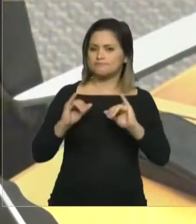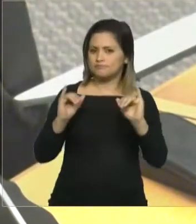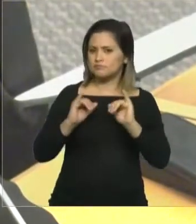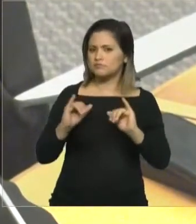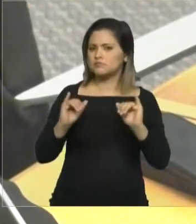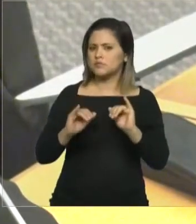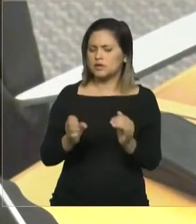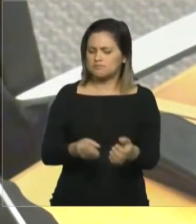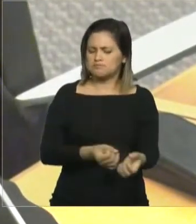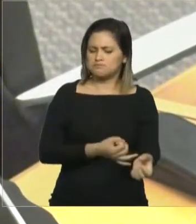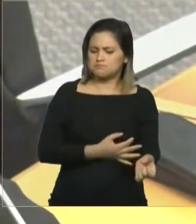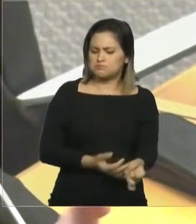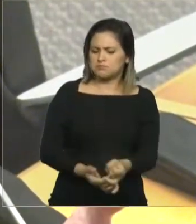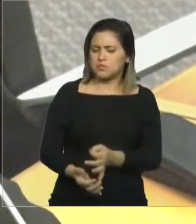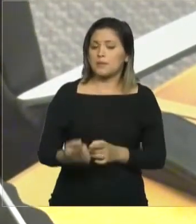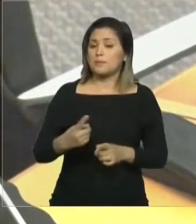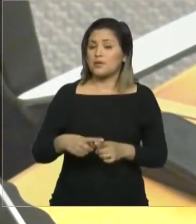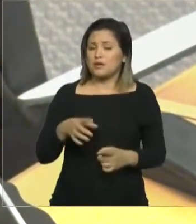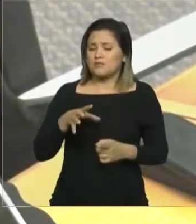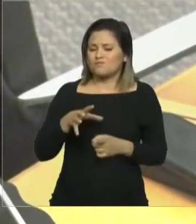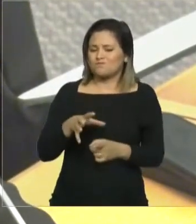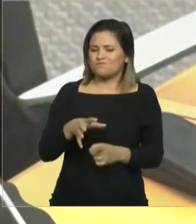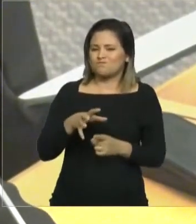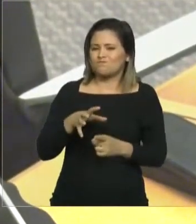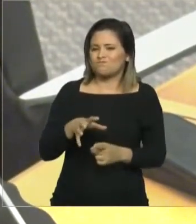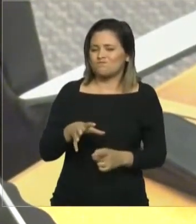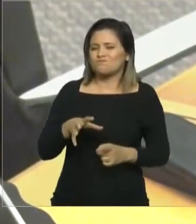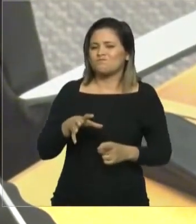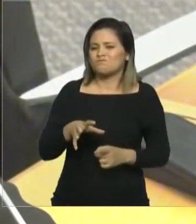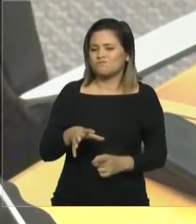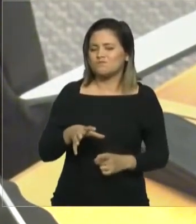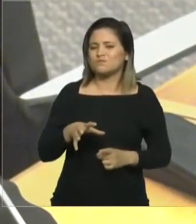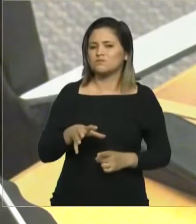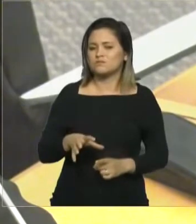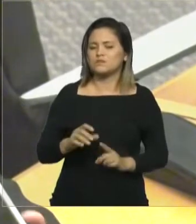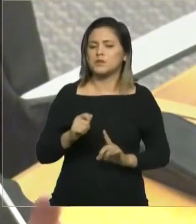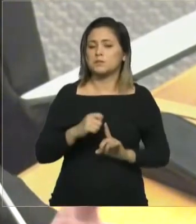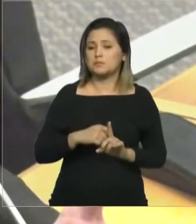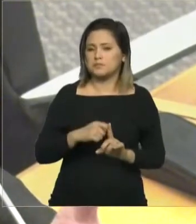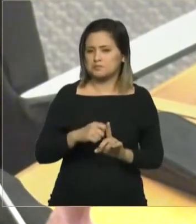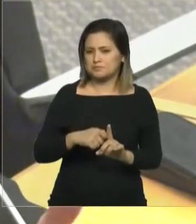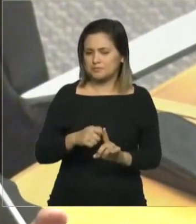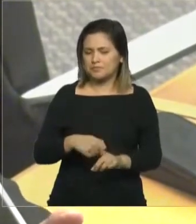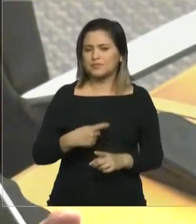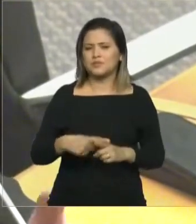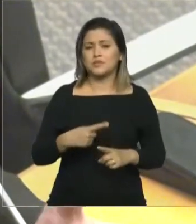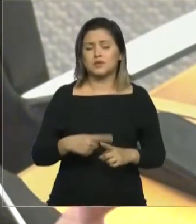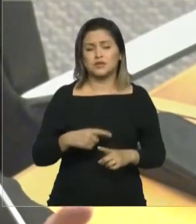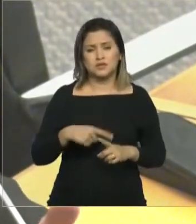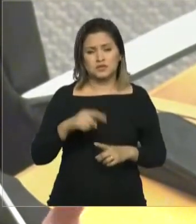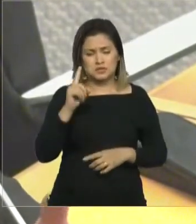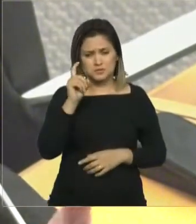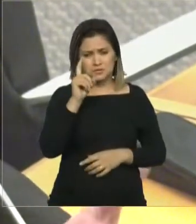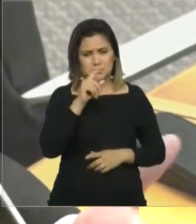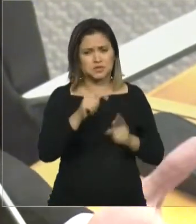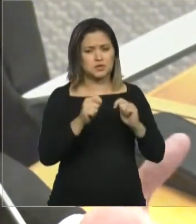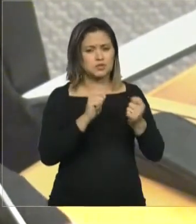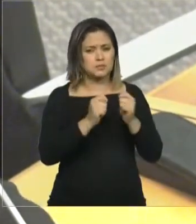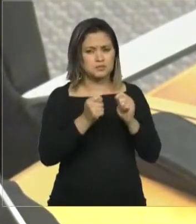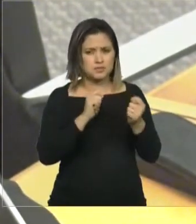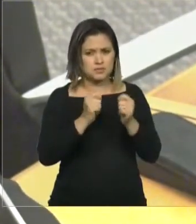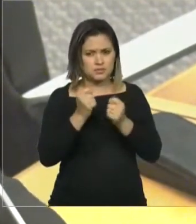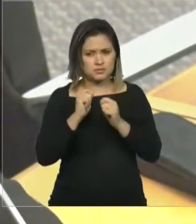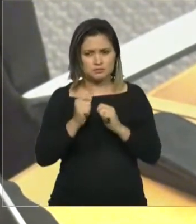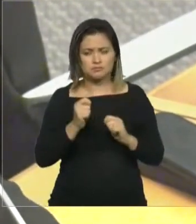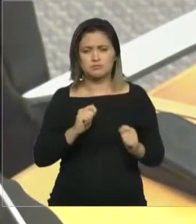vem sofrendo aí nos últimos meses, principalmente por conta das dificuldades que a rede tem tido de se autocustear.